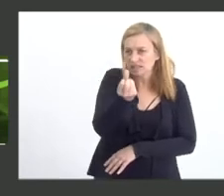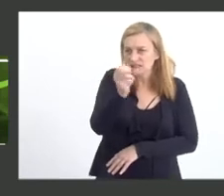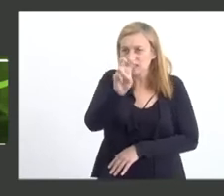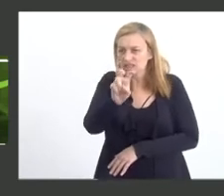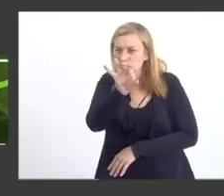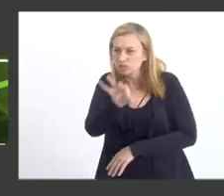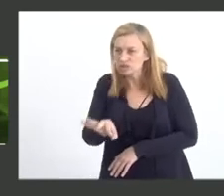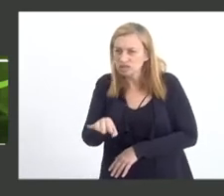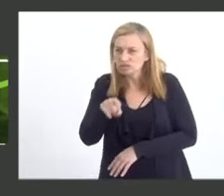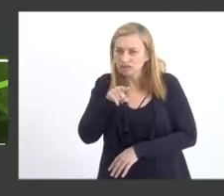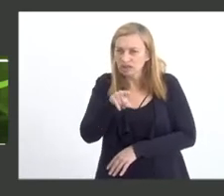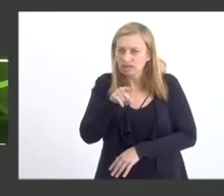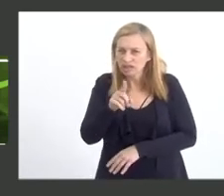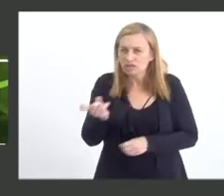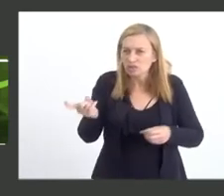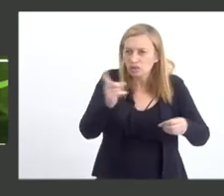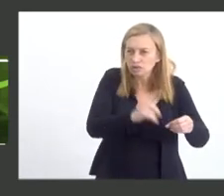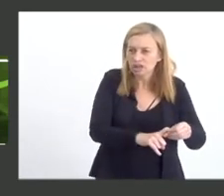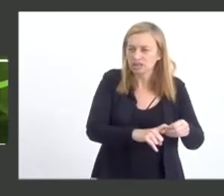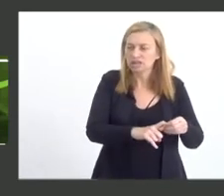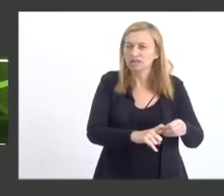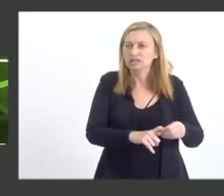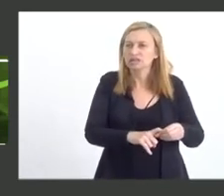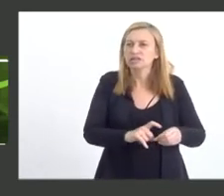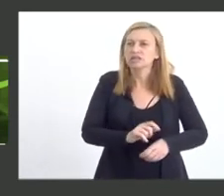aqui retomada